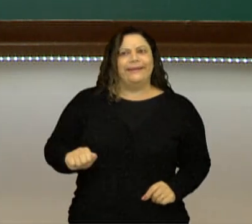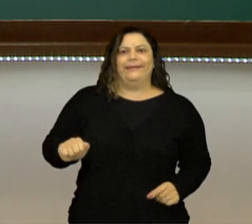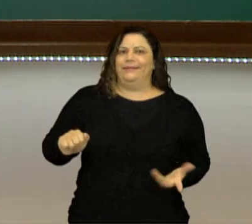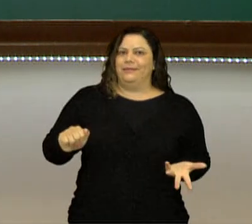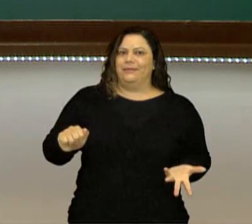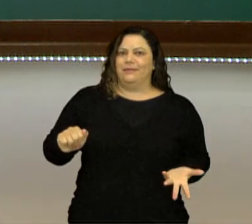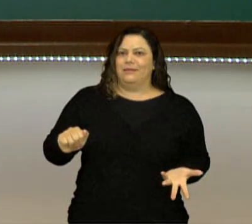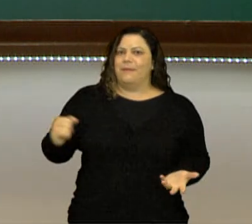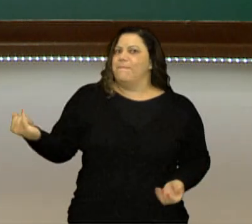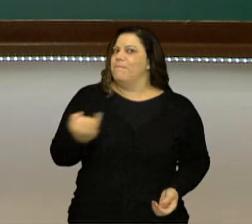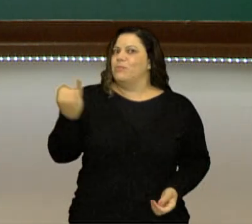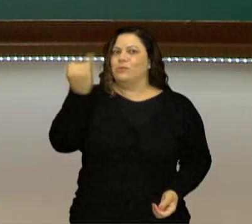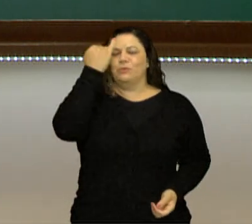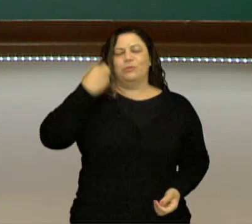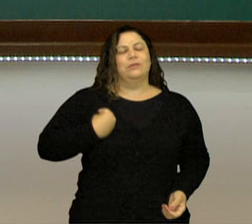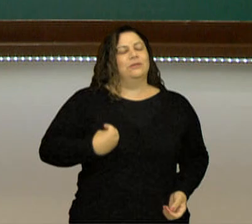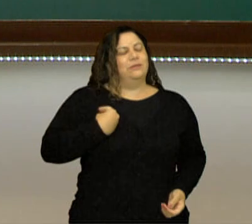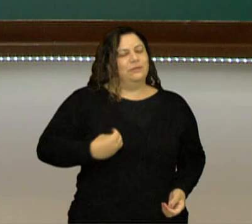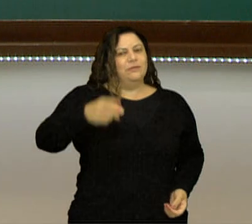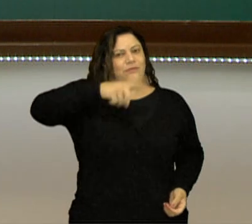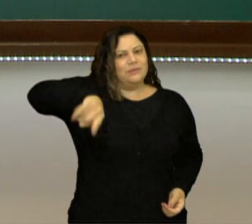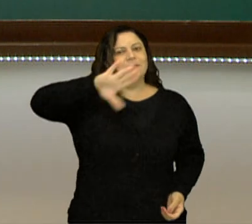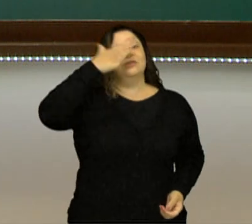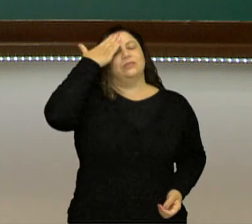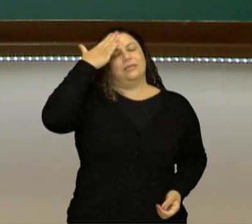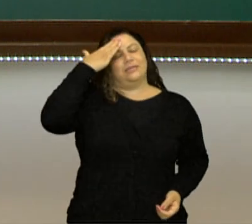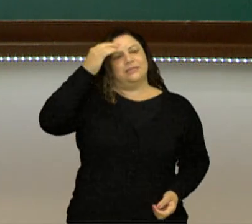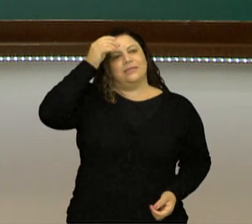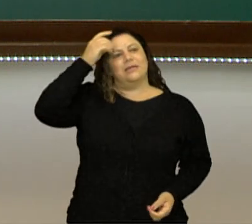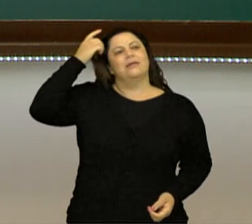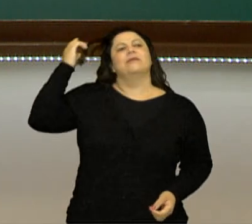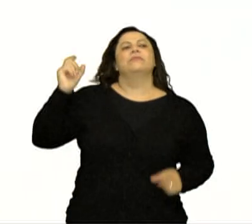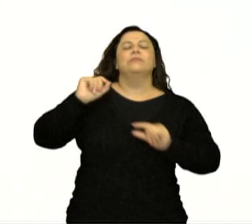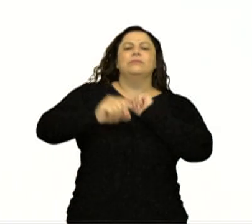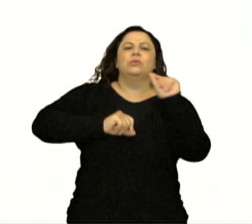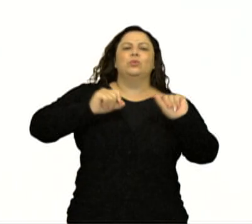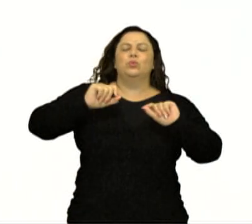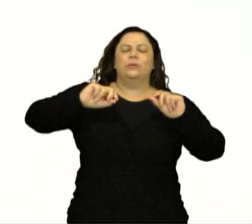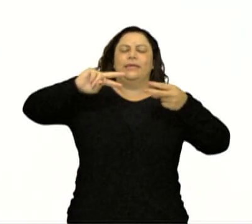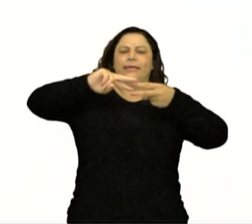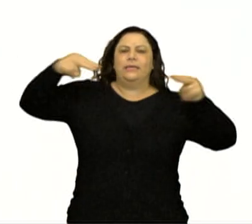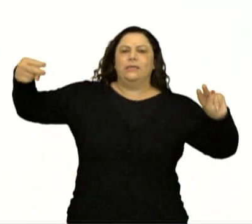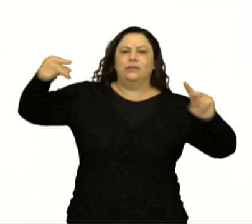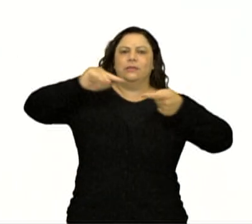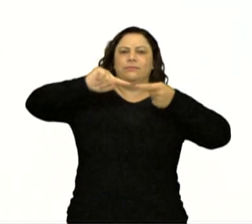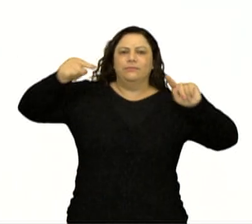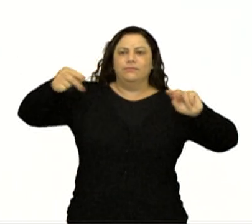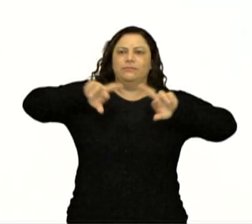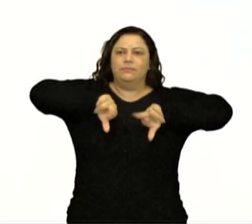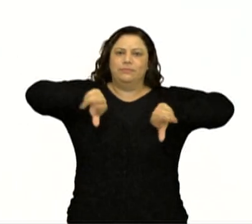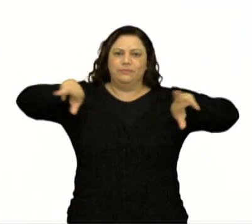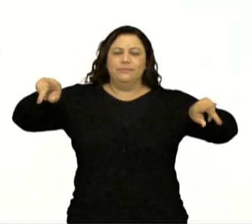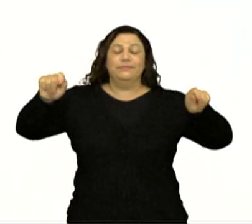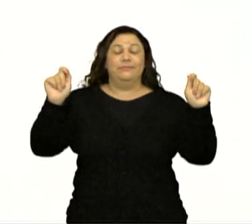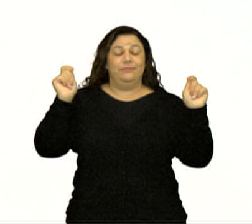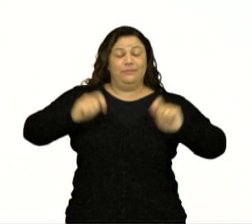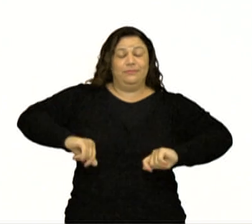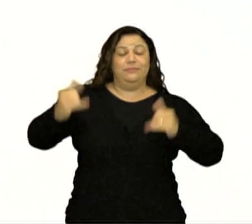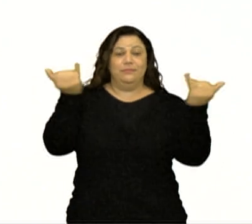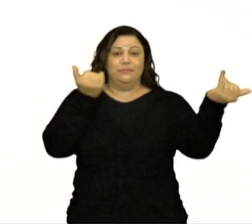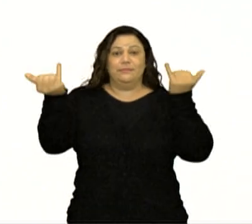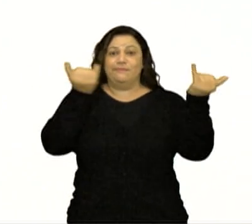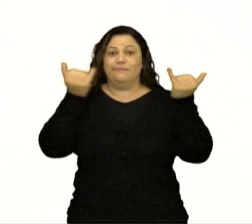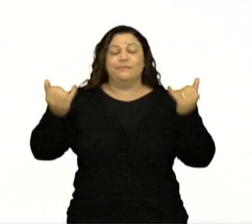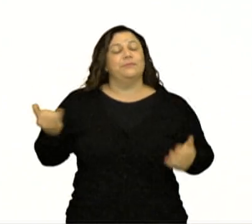bem, vocês já sabem, né? Os trechos, os genes, que são trechos de DNA, carregam as informações necessárias para a fabricação